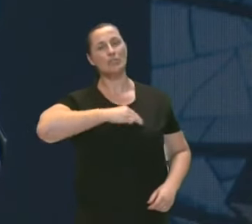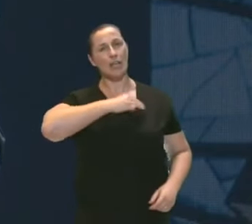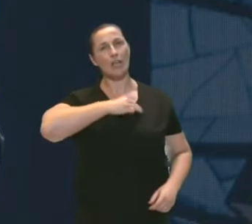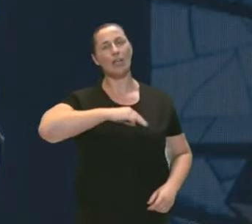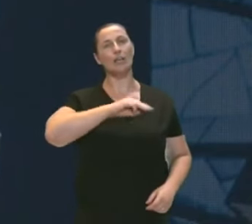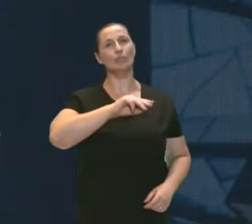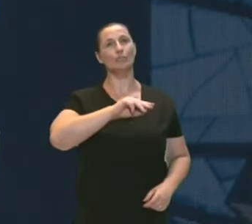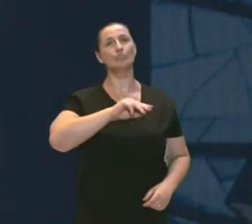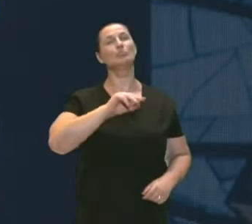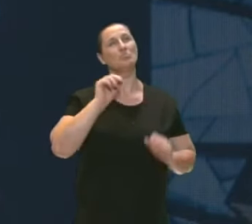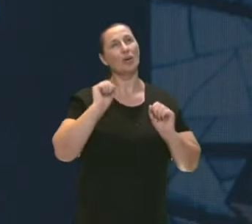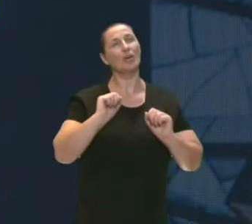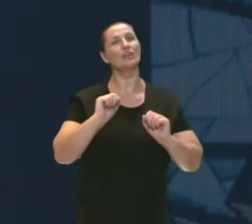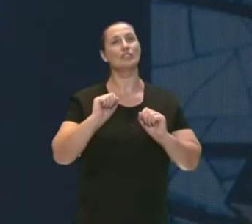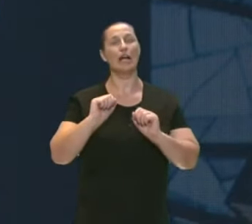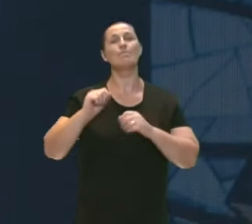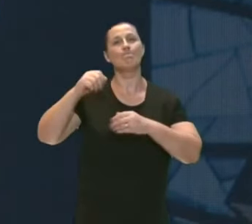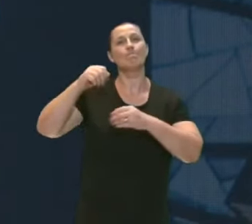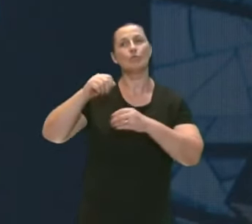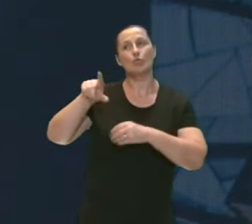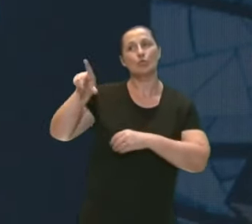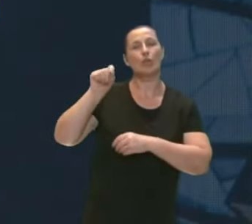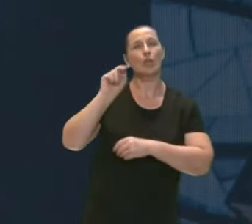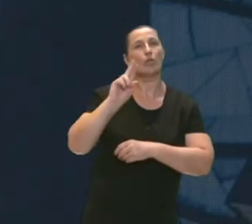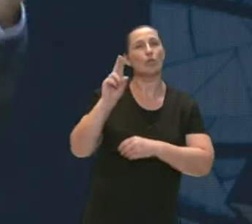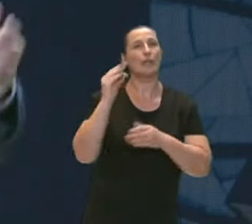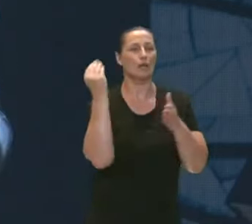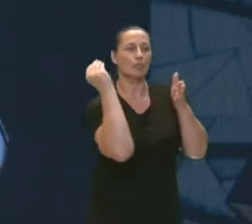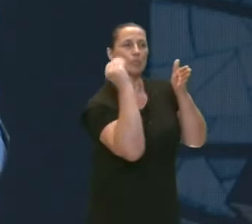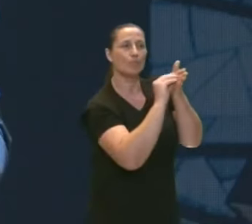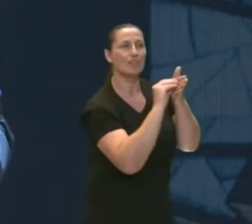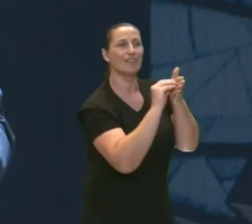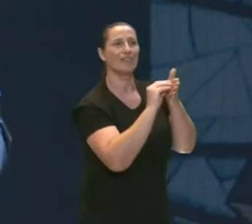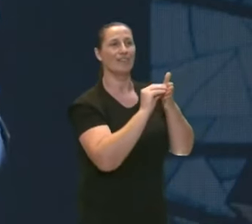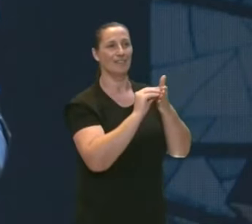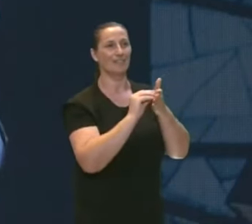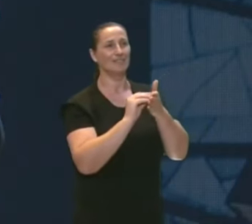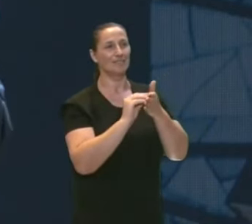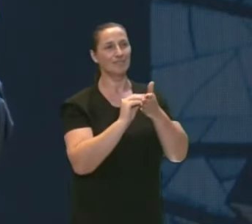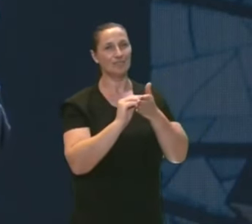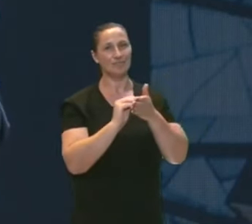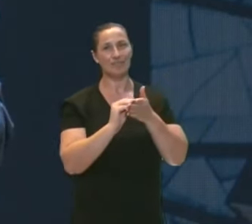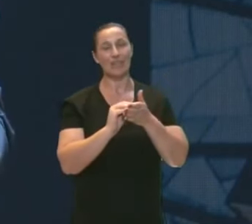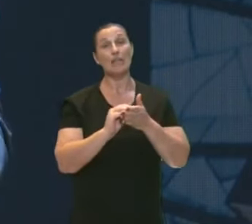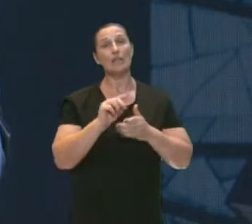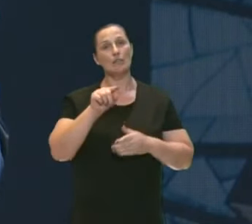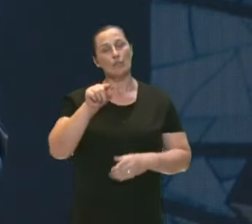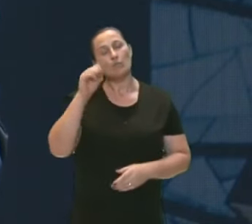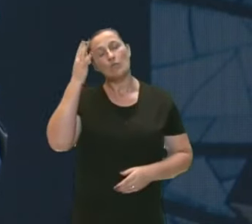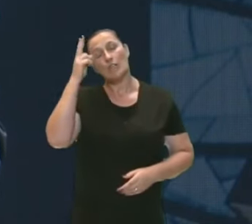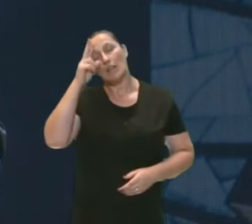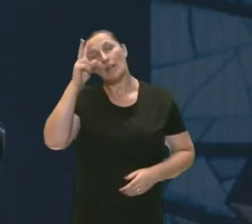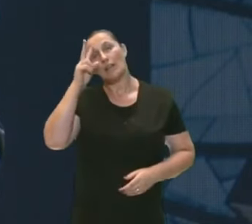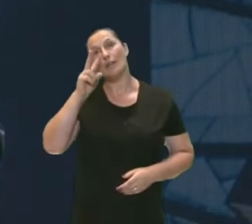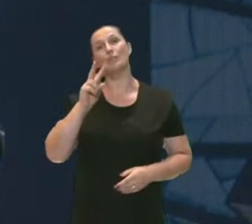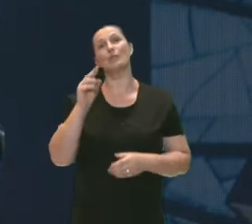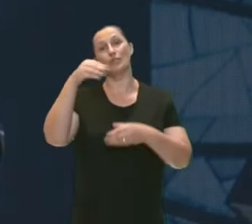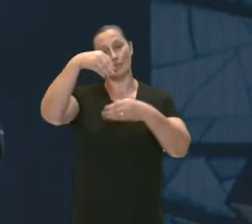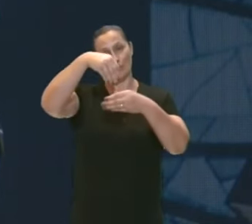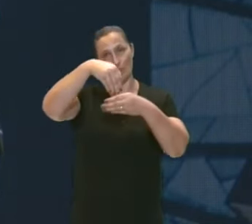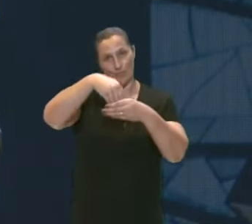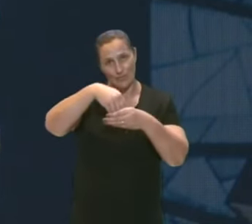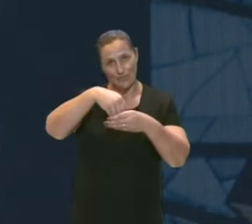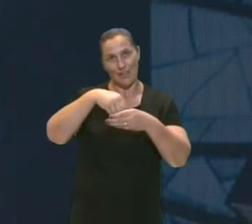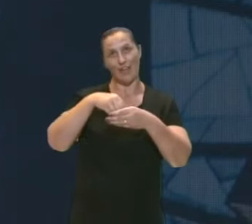anos, liderando junto conosco a igreja, tá bom? E você pode fazer parte disso. Então lembra de fazer também a